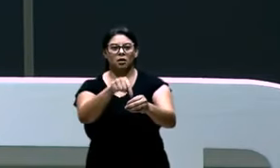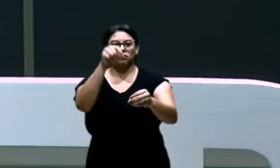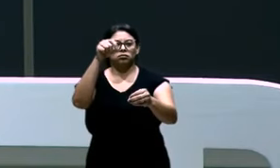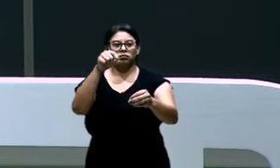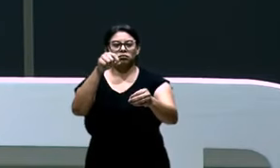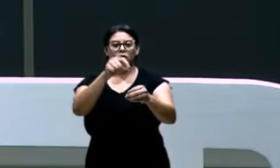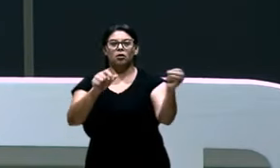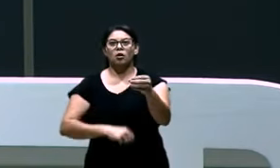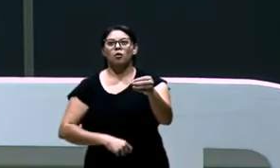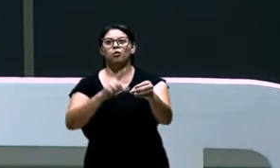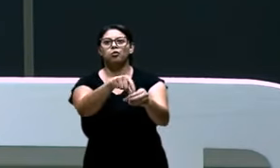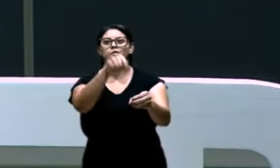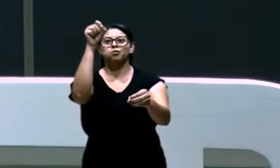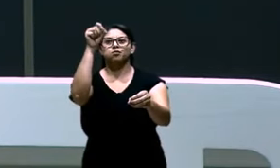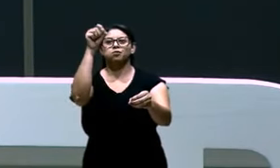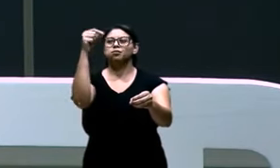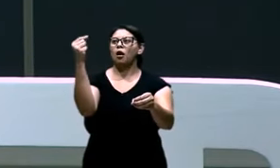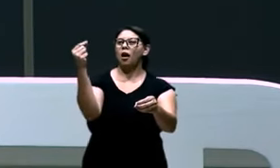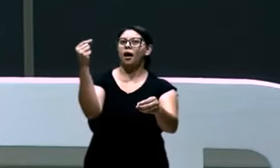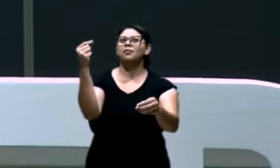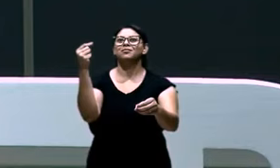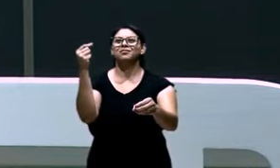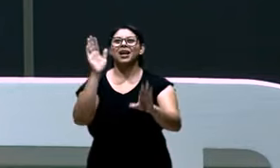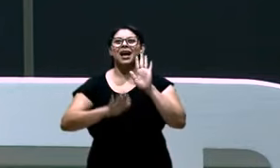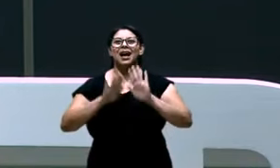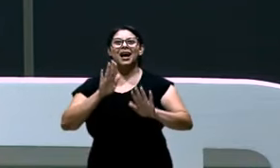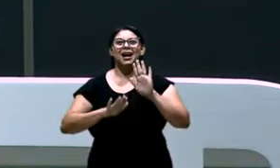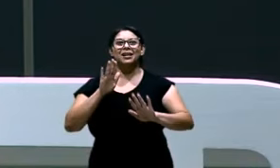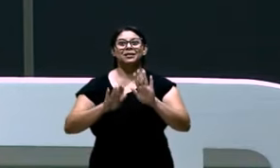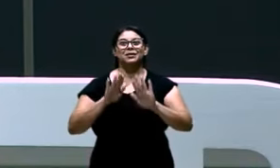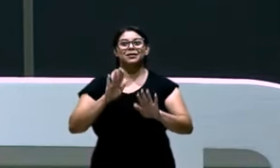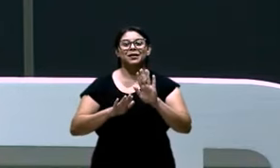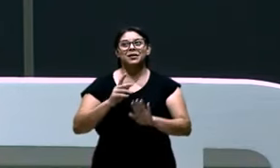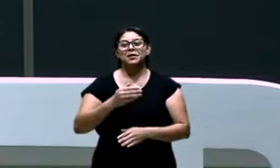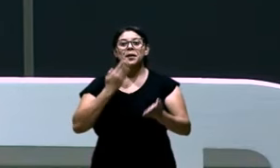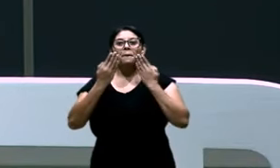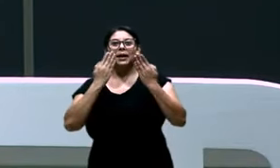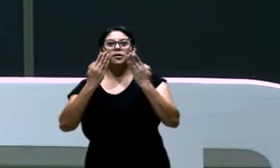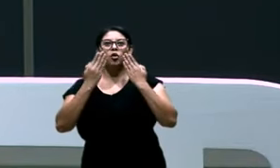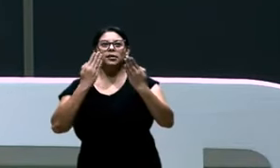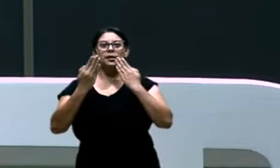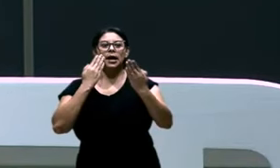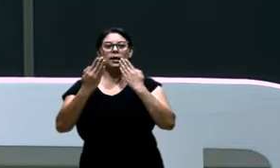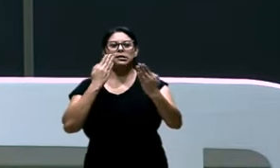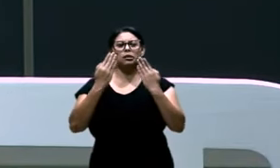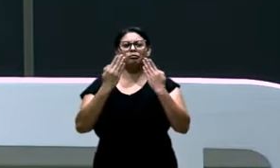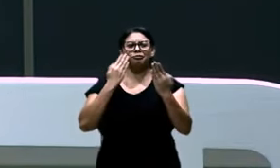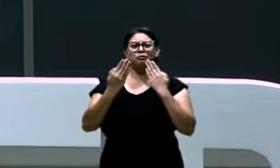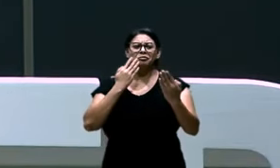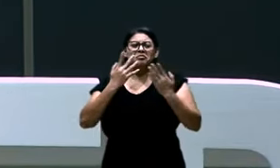a contar. Para alguns, coincidência. Para quem está pregando, puro milagre. Naquela tarde, recaiu a